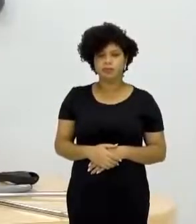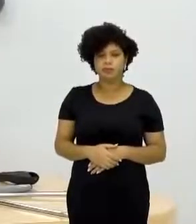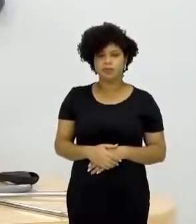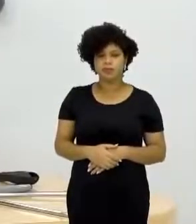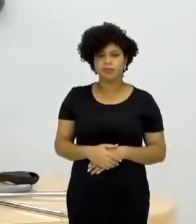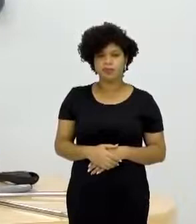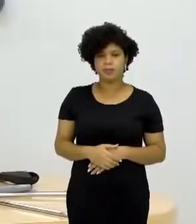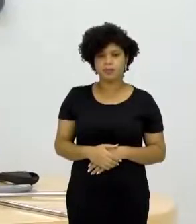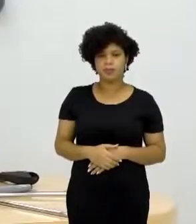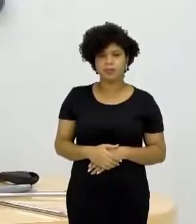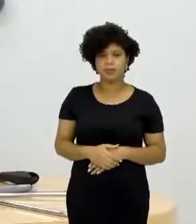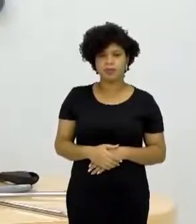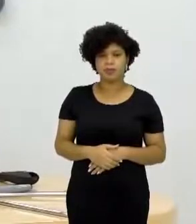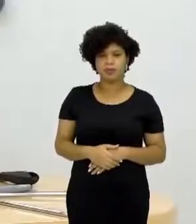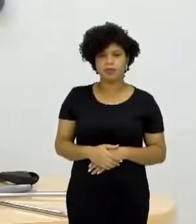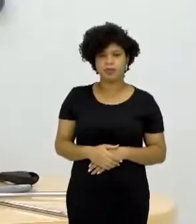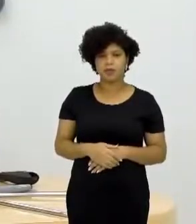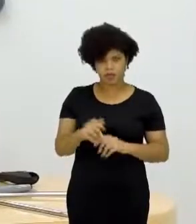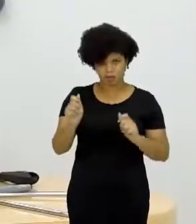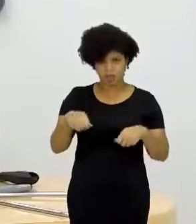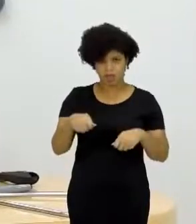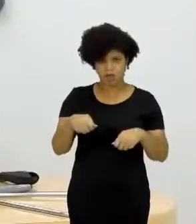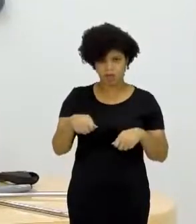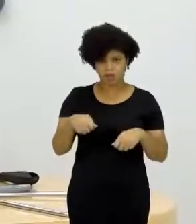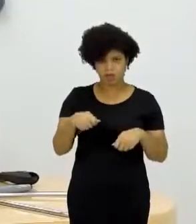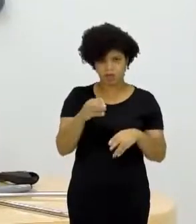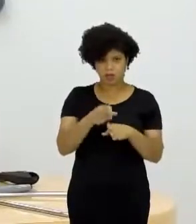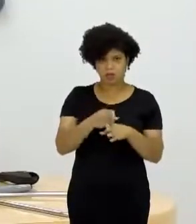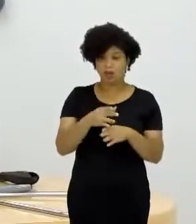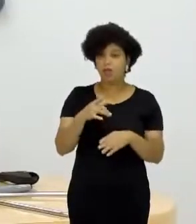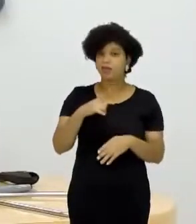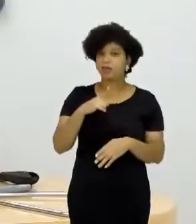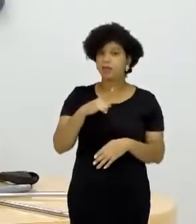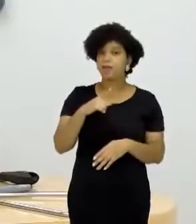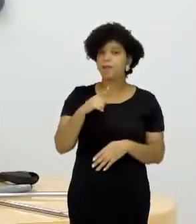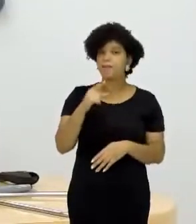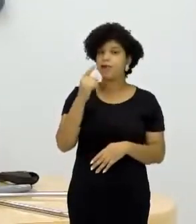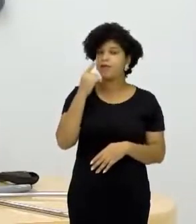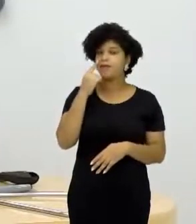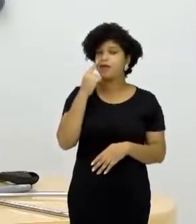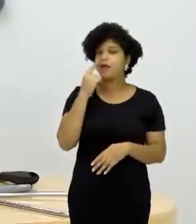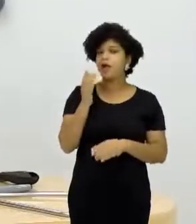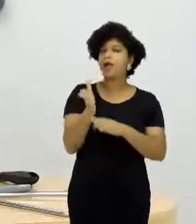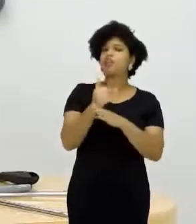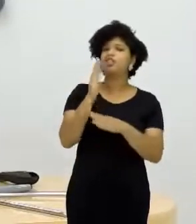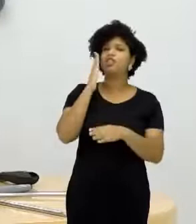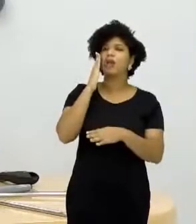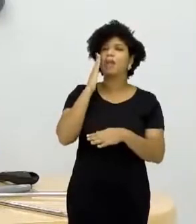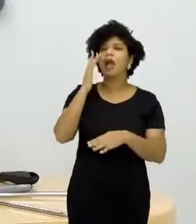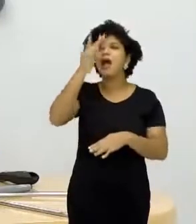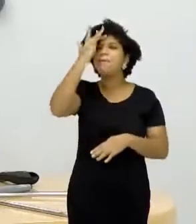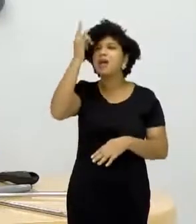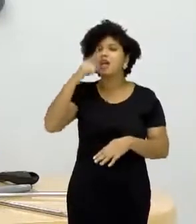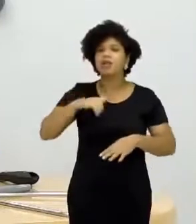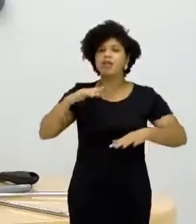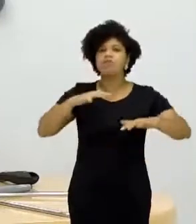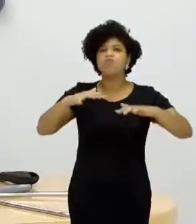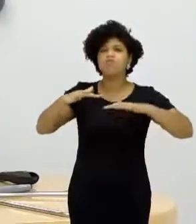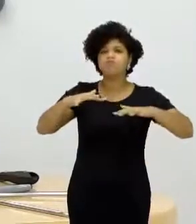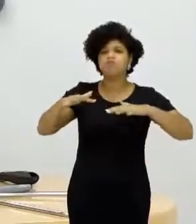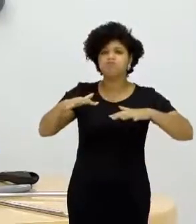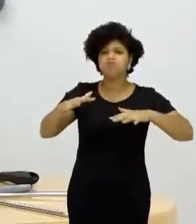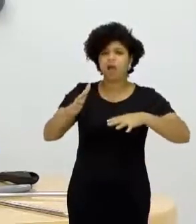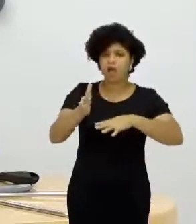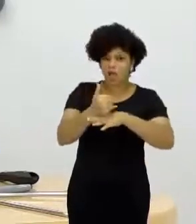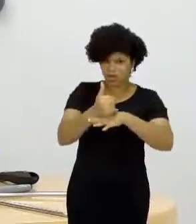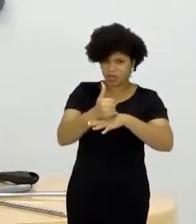pessoal, tem como prever? Tem como prever? Olha a palavra previsão, né? Eu posso prever, vai acontecer um terremoto daqui a tanto tempo. Eu